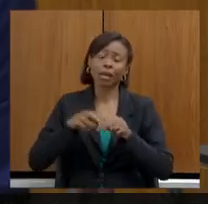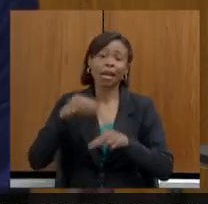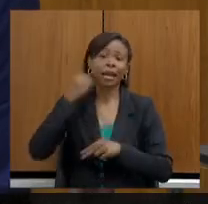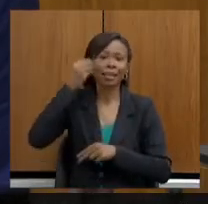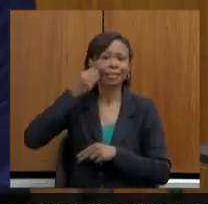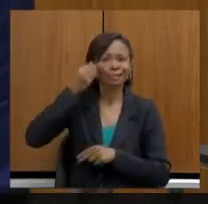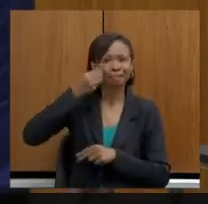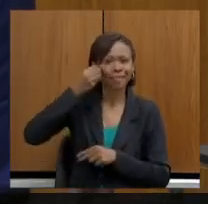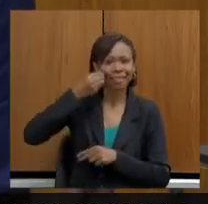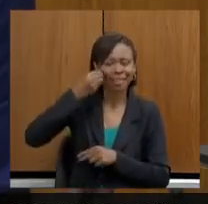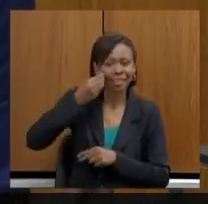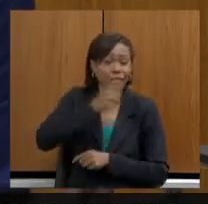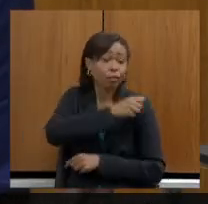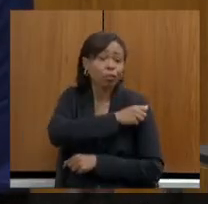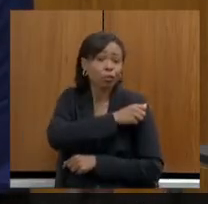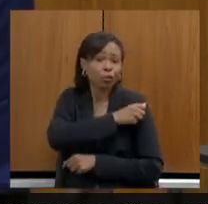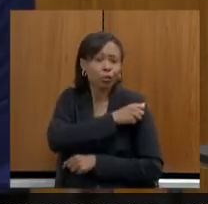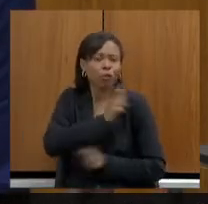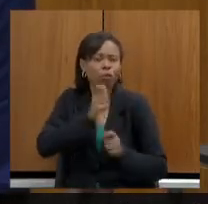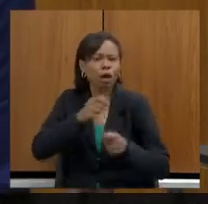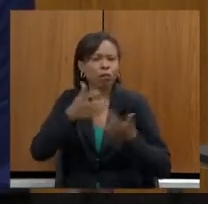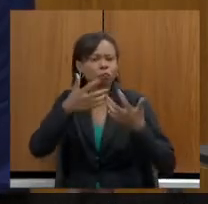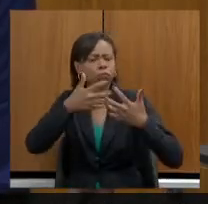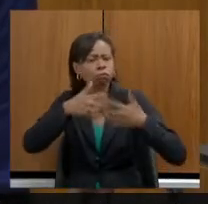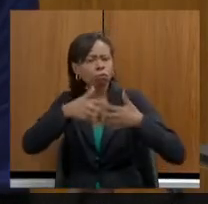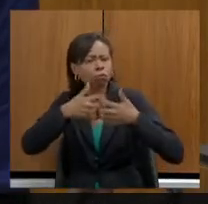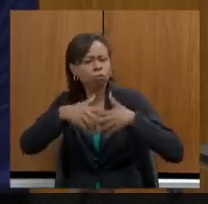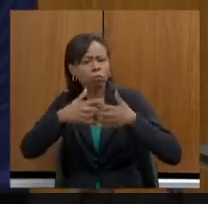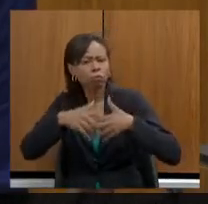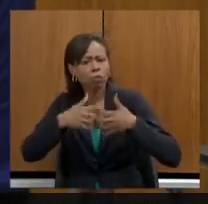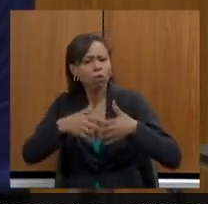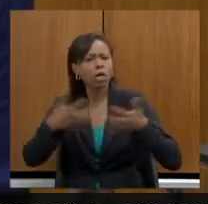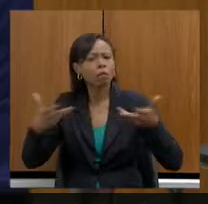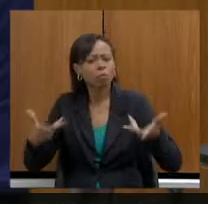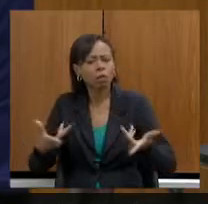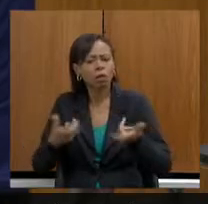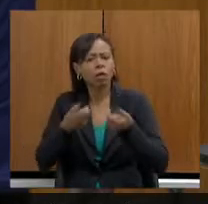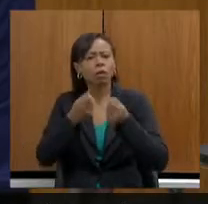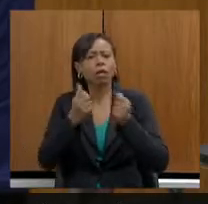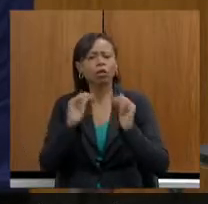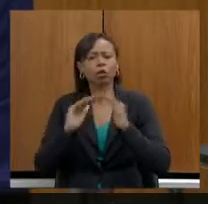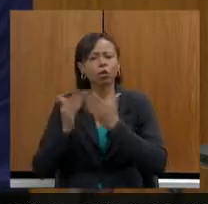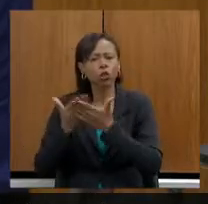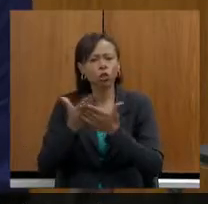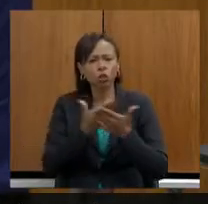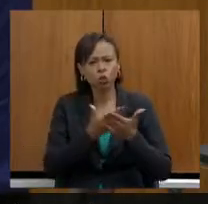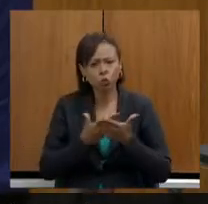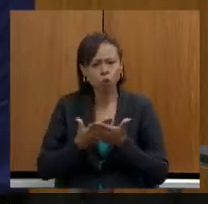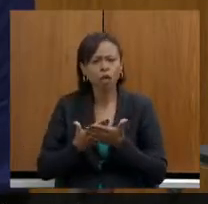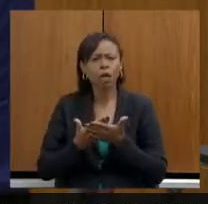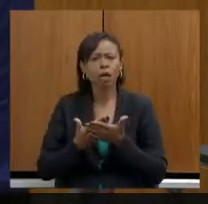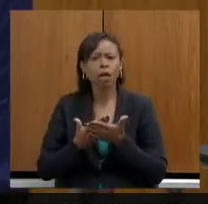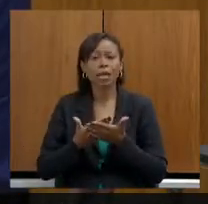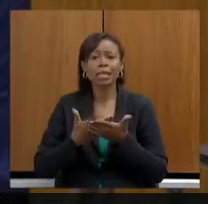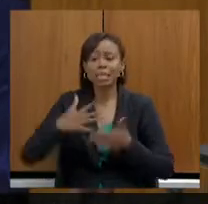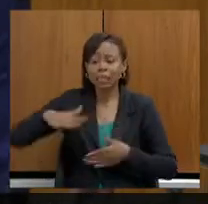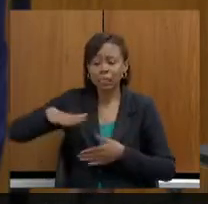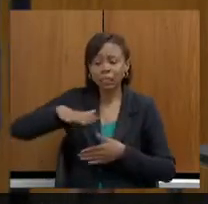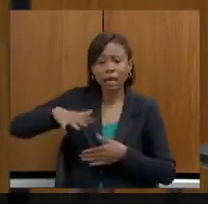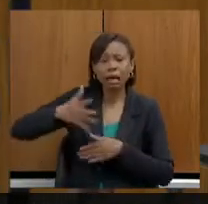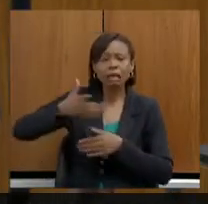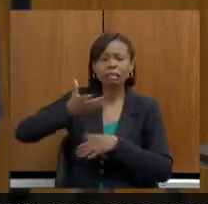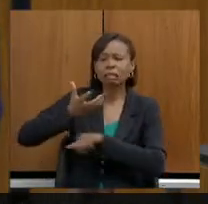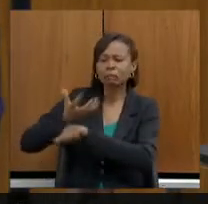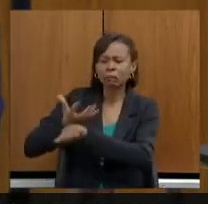os alunos poderão refletir no desempenho escolar nas diferenças nas diferentes áreas do